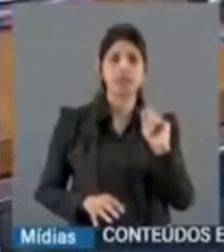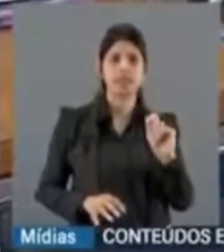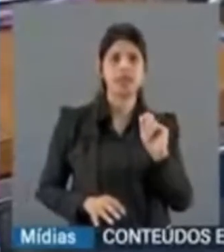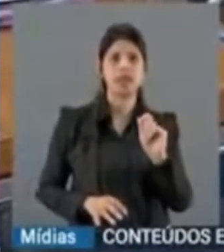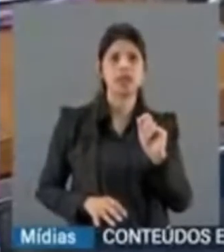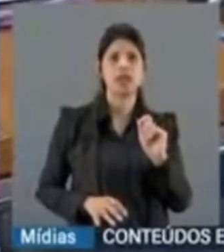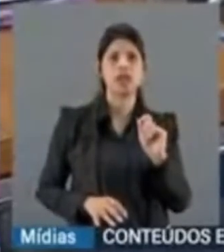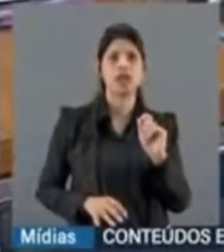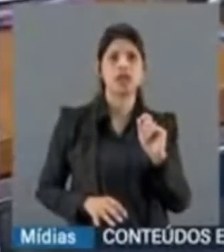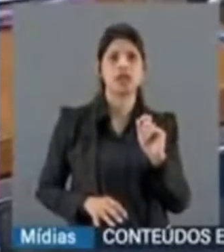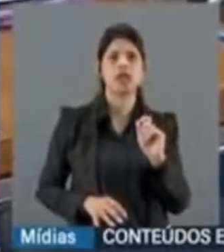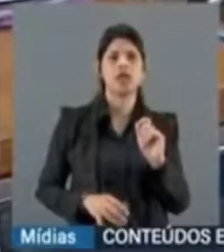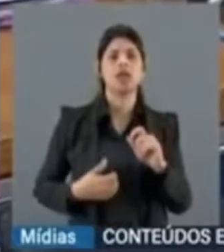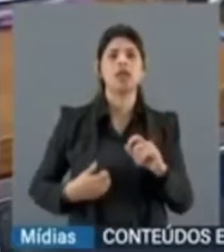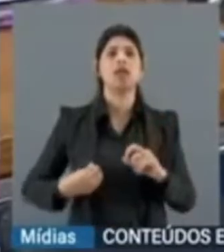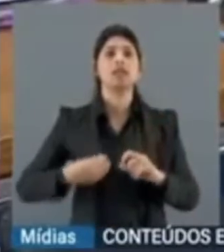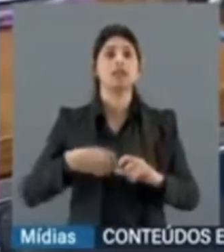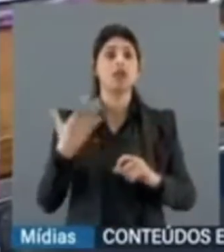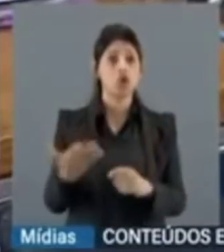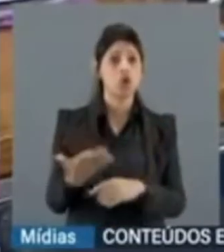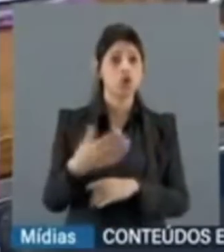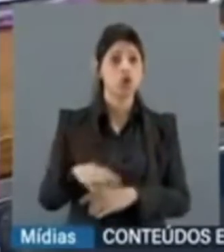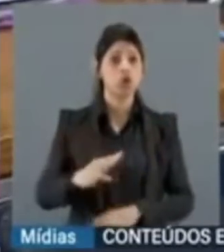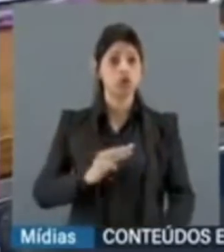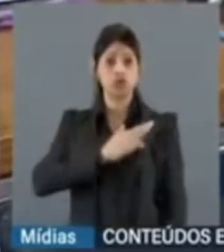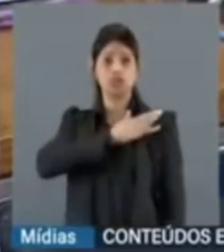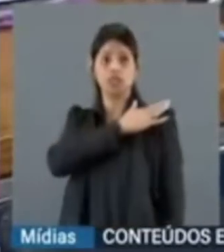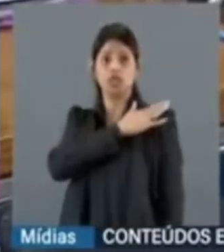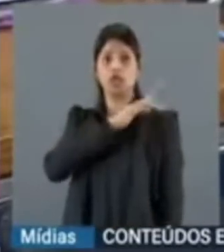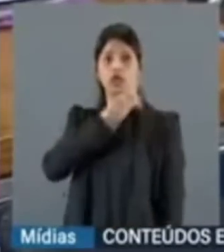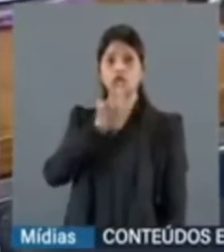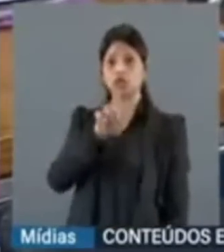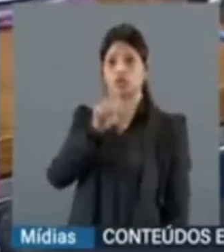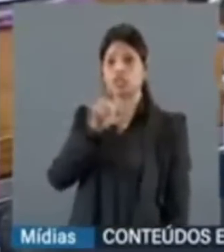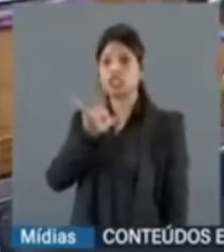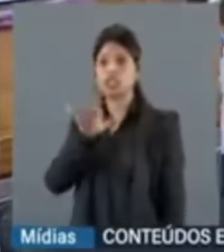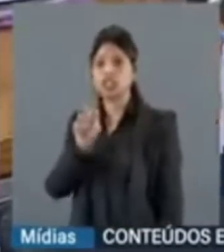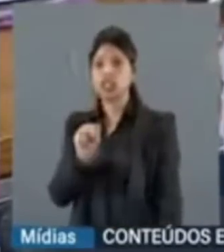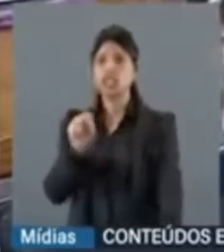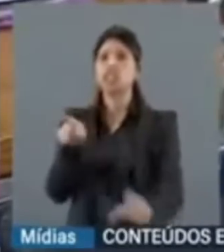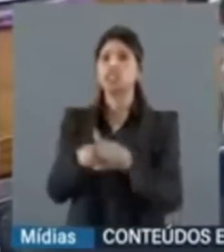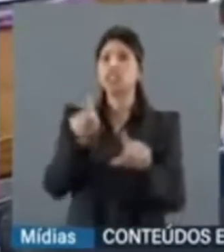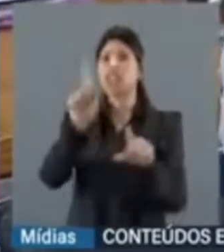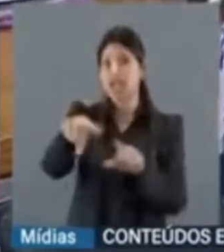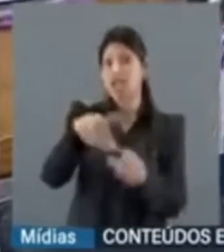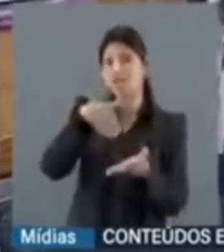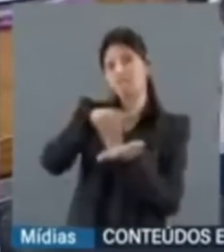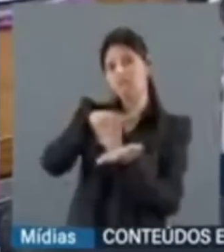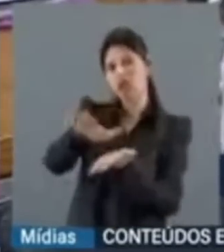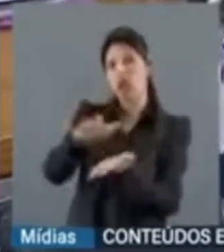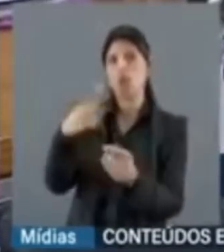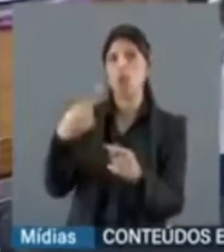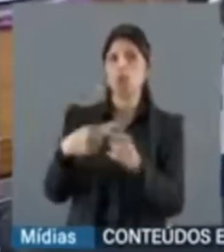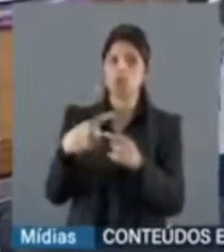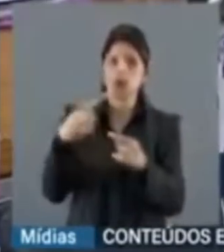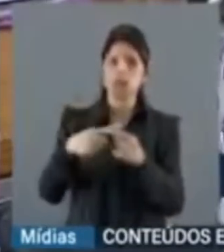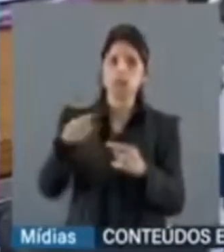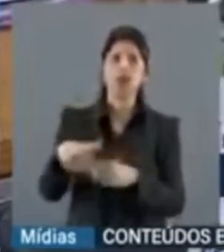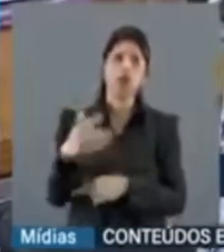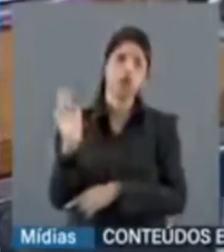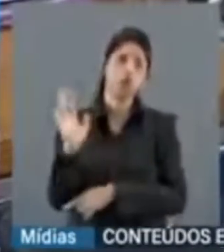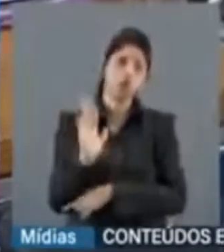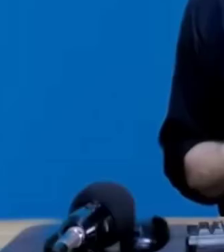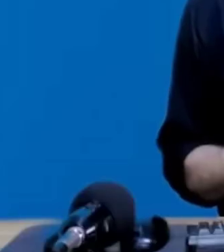foi exonerado. O general G. Dias já foi exonerado pelo presidente Lula. É importante só lembrar que ele foi exonerado pelo presidente Lula.